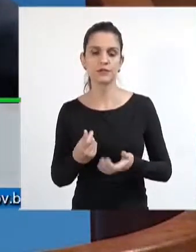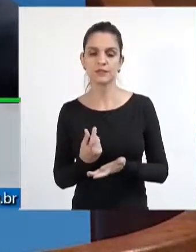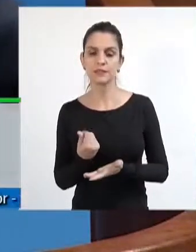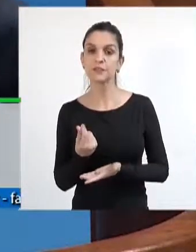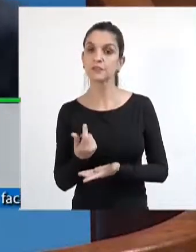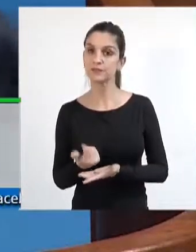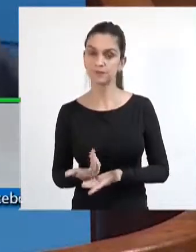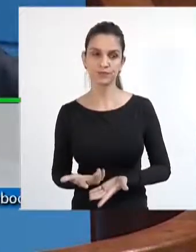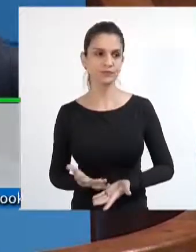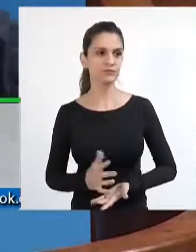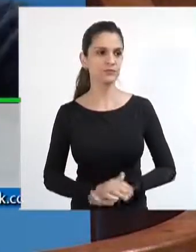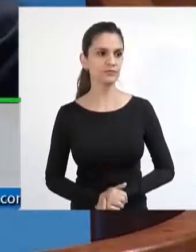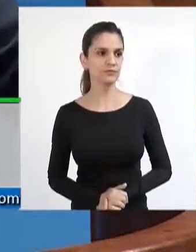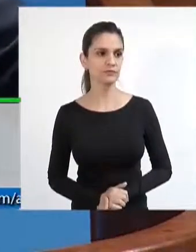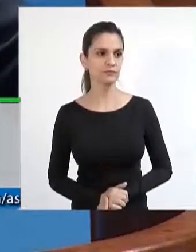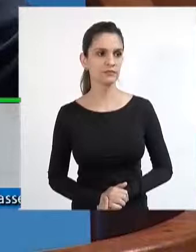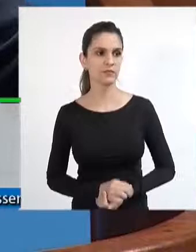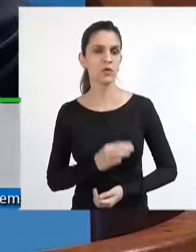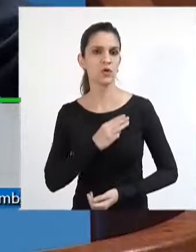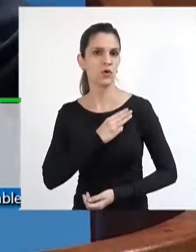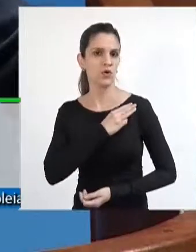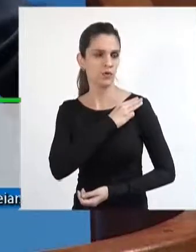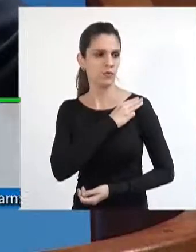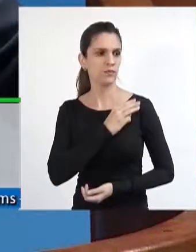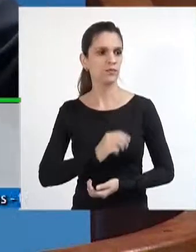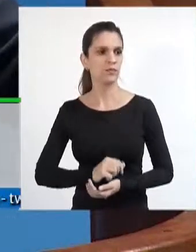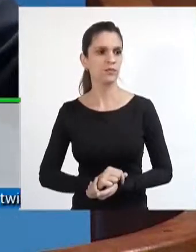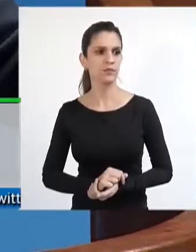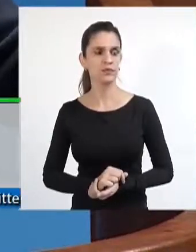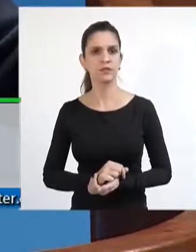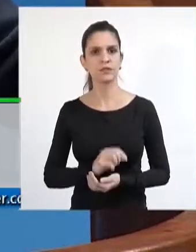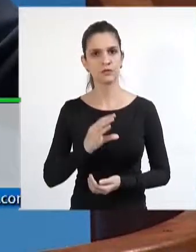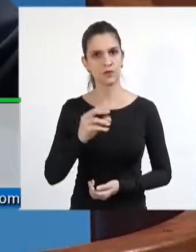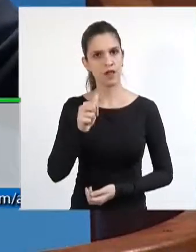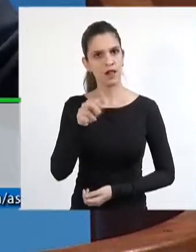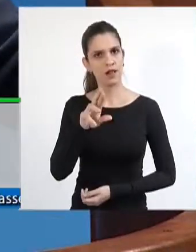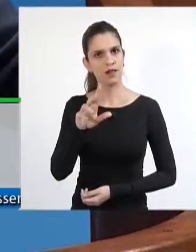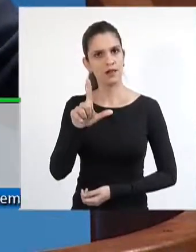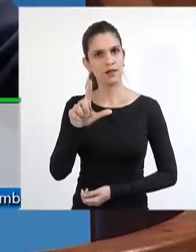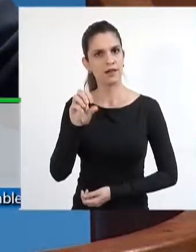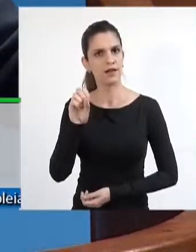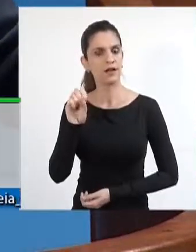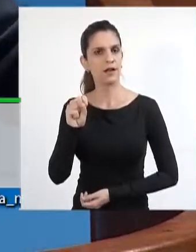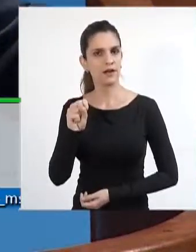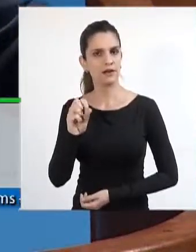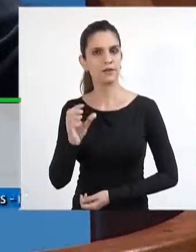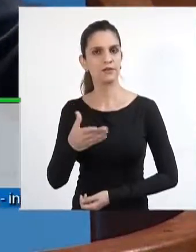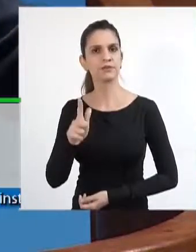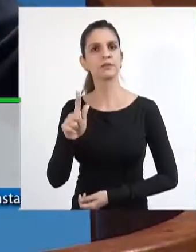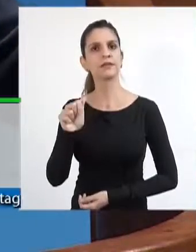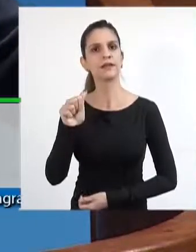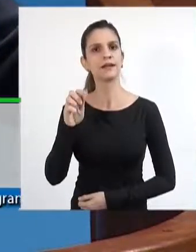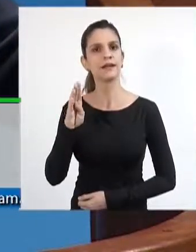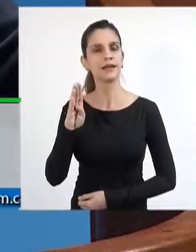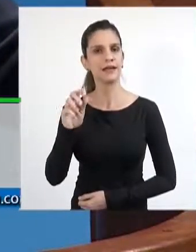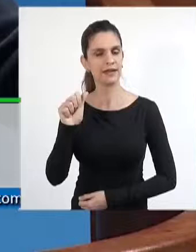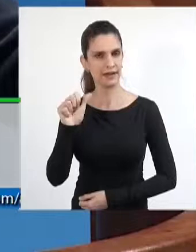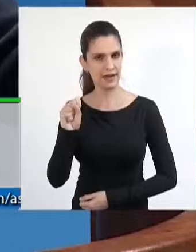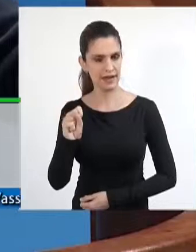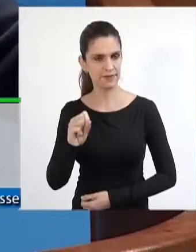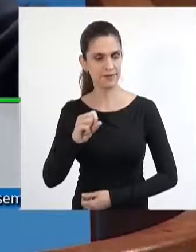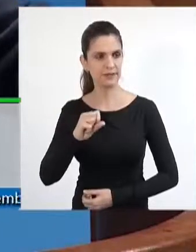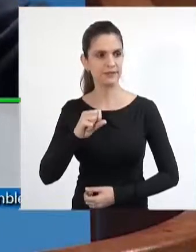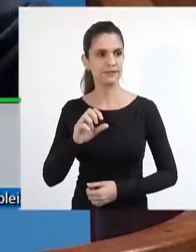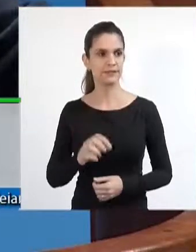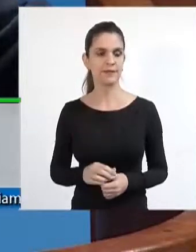Segundo o ex-ministro da Previdência, Carlos Gabas, esta reforma é cruel para com